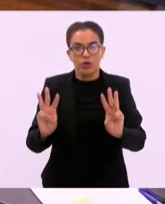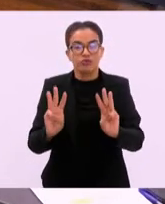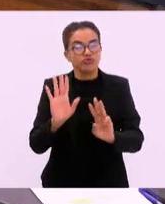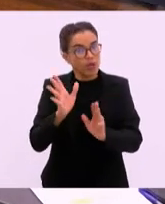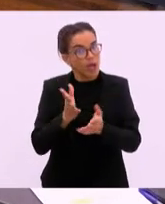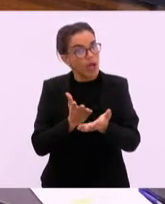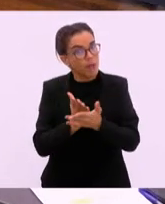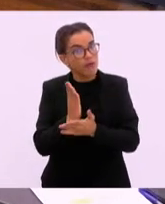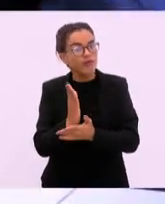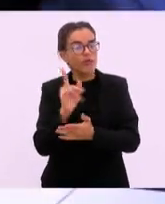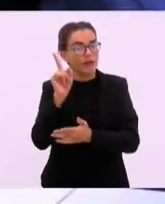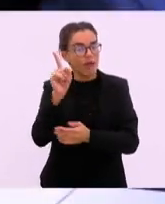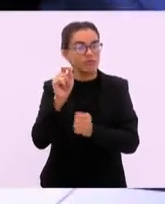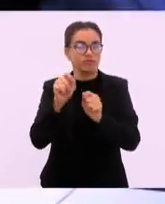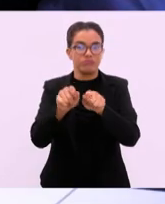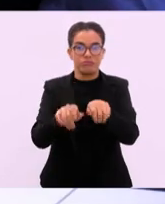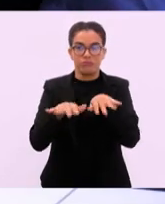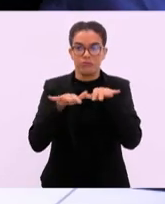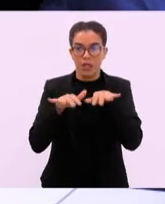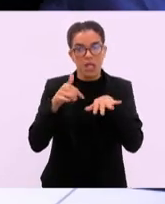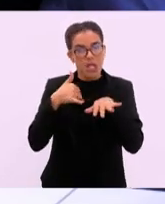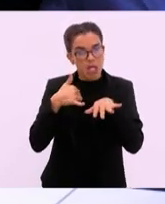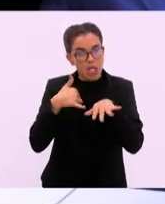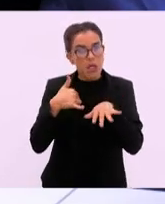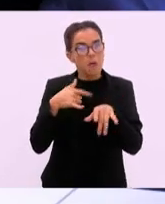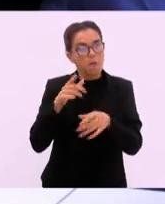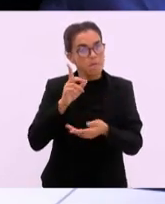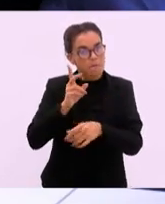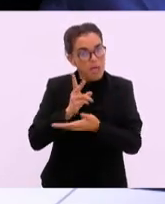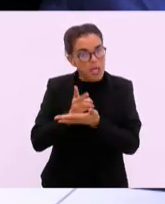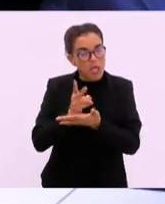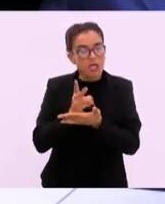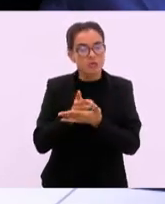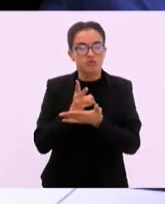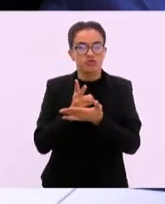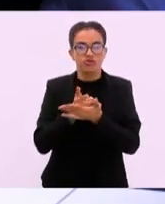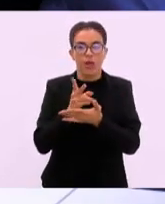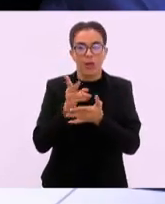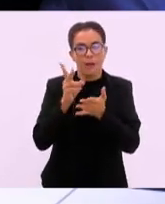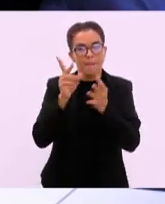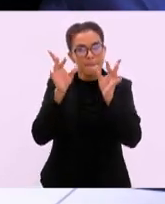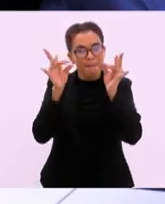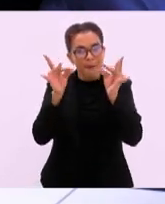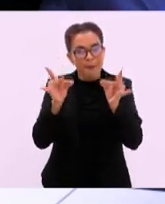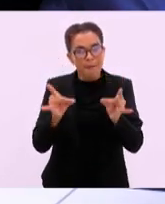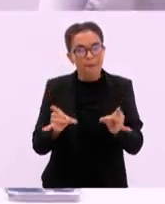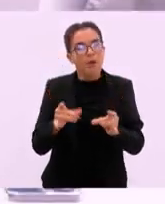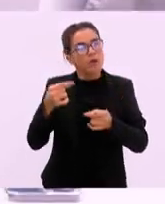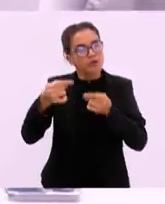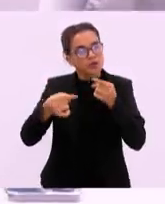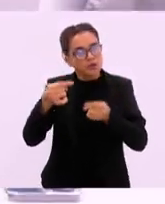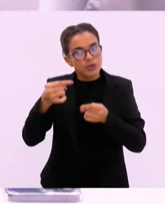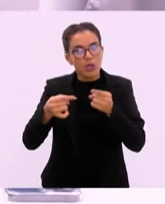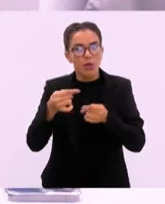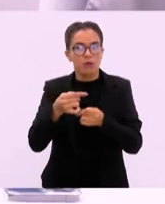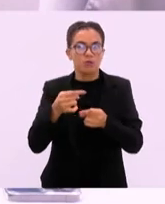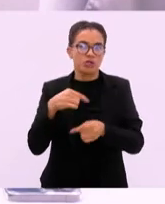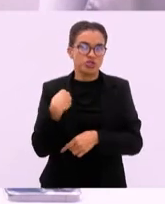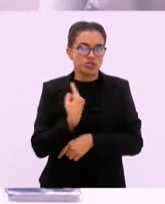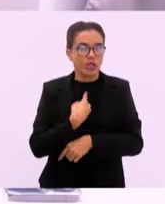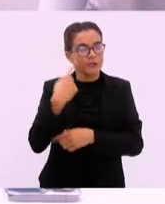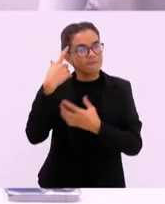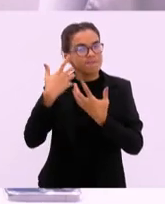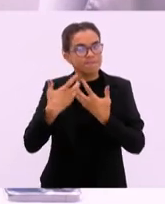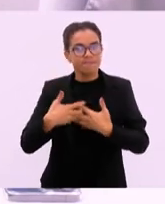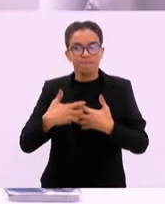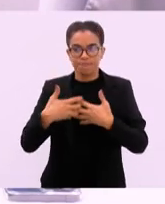já aprovamos outros, que eu pontuei meu questionamento, mas nunca... É interessante até com a discussão de Vossa Excelência para a gente gerar aqui um entendimento. Nunca votei contra, nada disso.